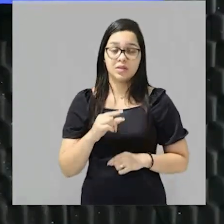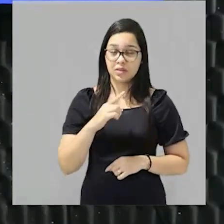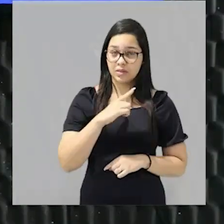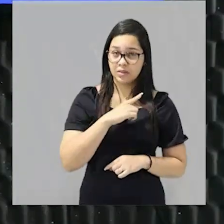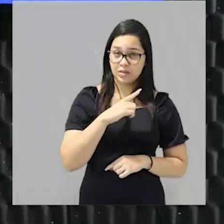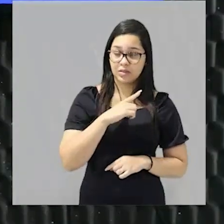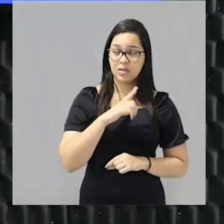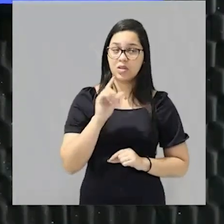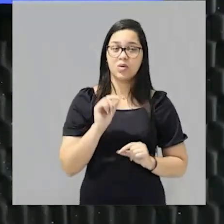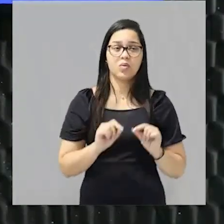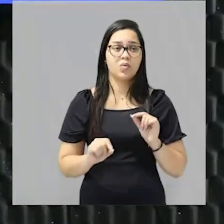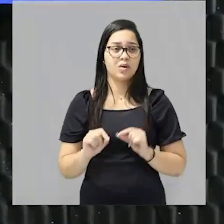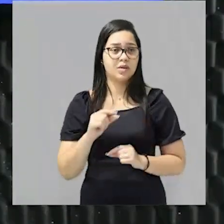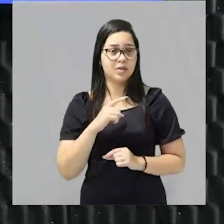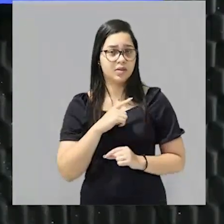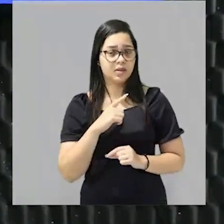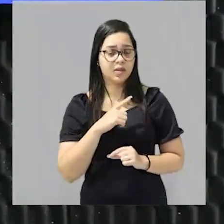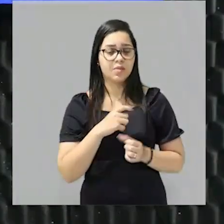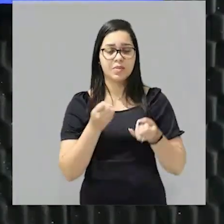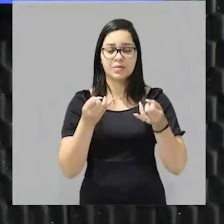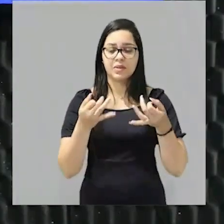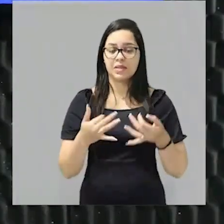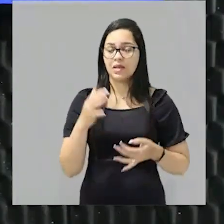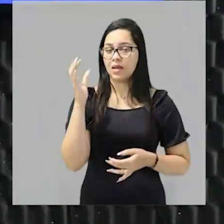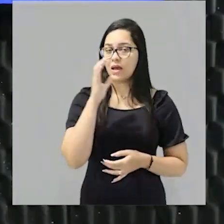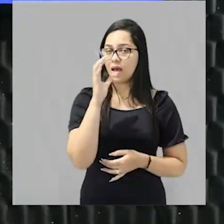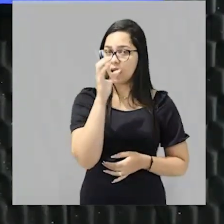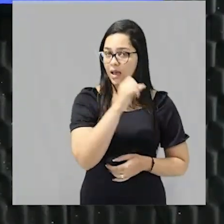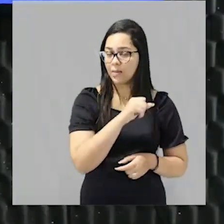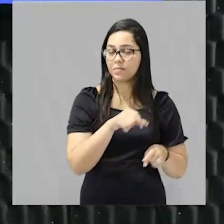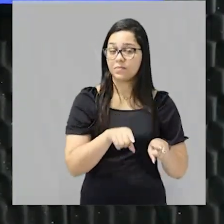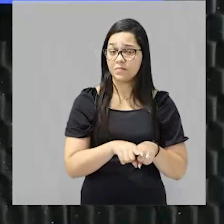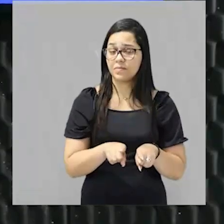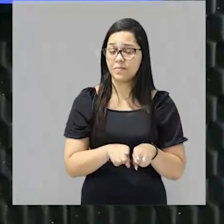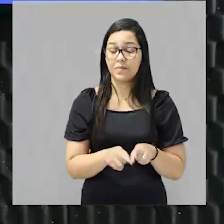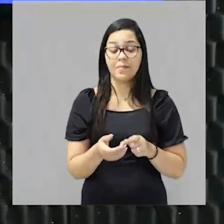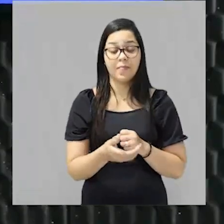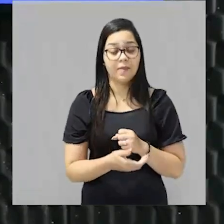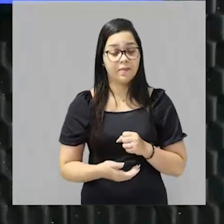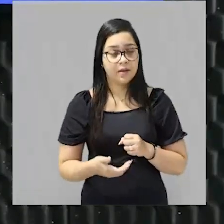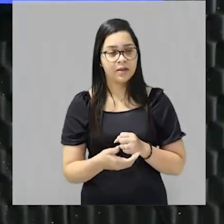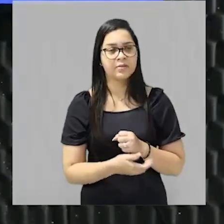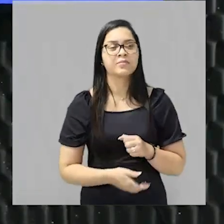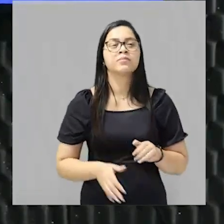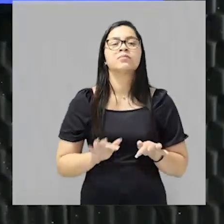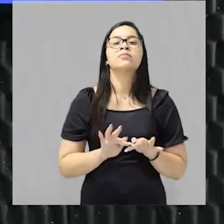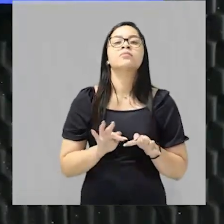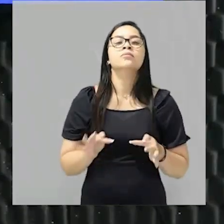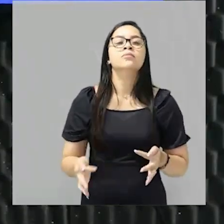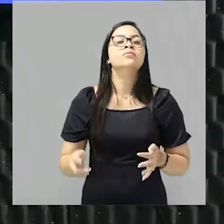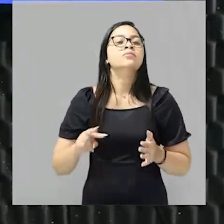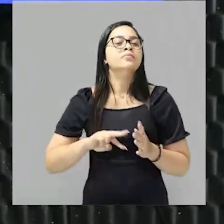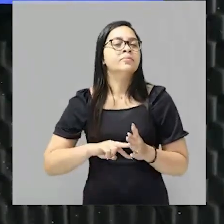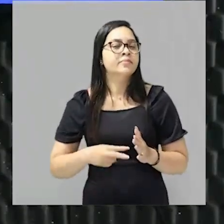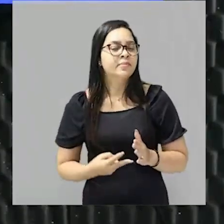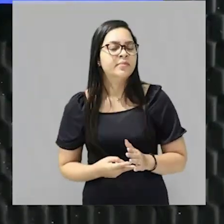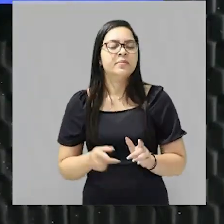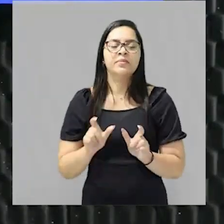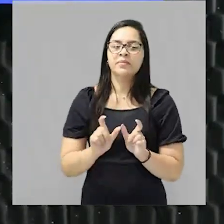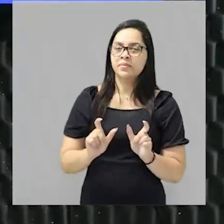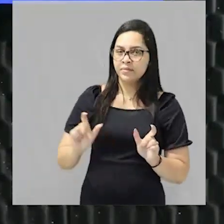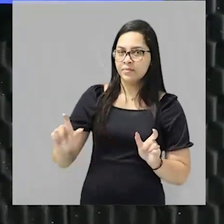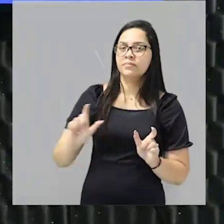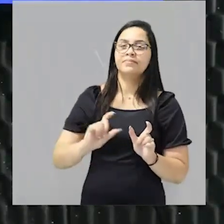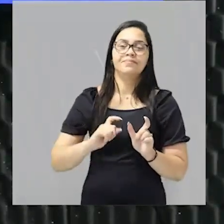aqui uma explicação bem rápida, né, bem elementar, né, bem simples, do que é sinônimo, do que é